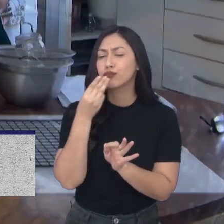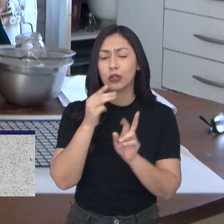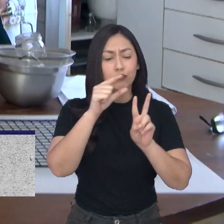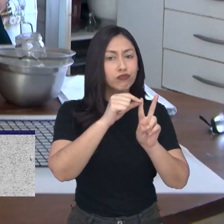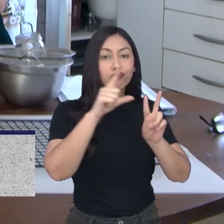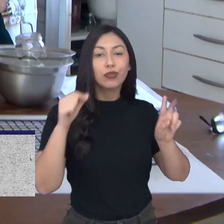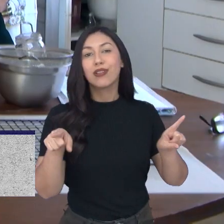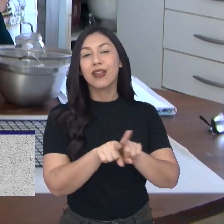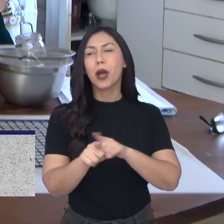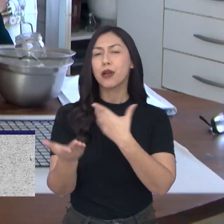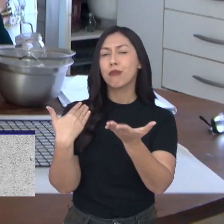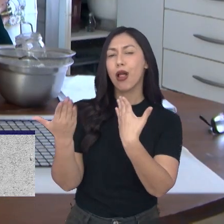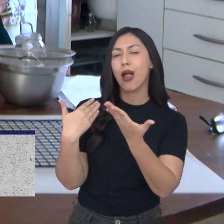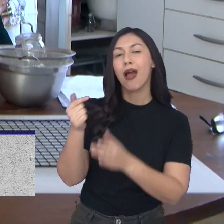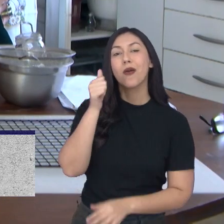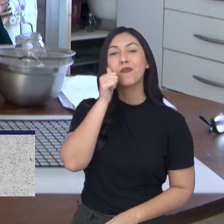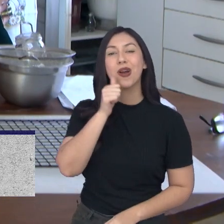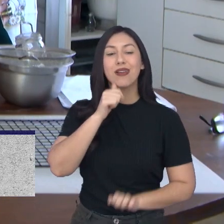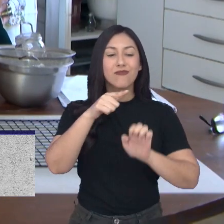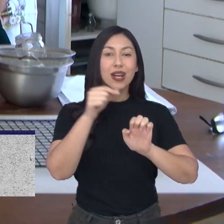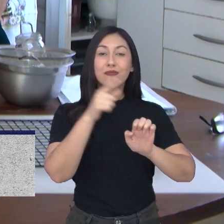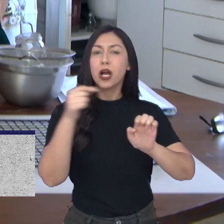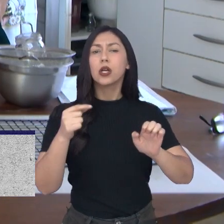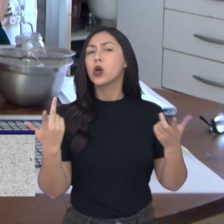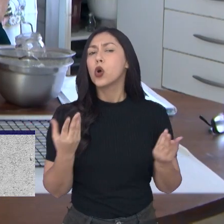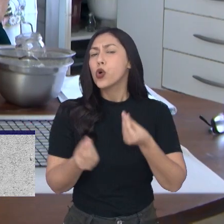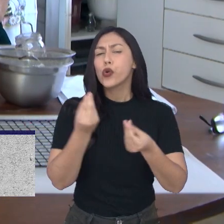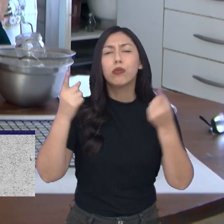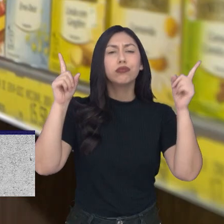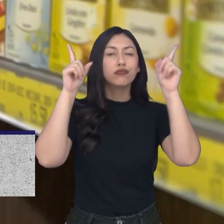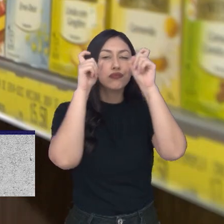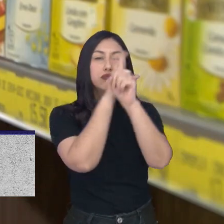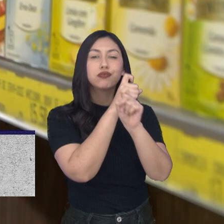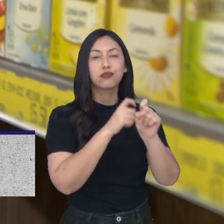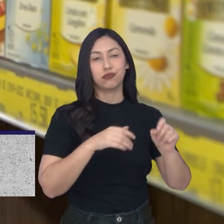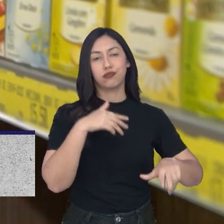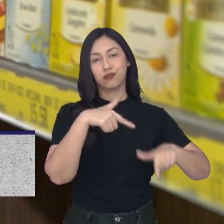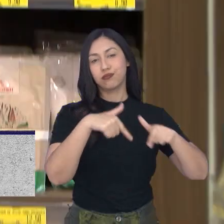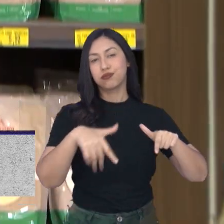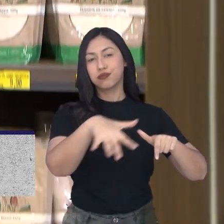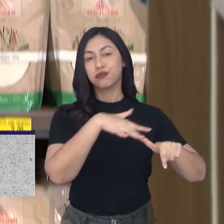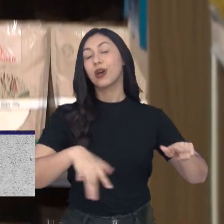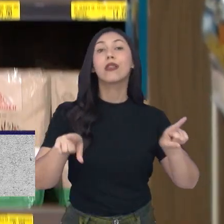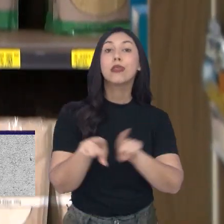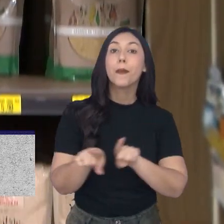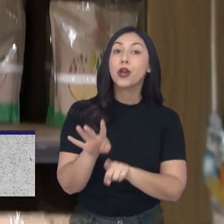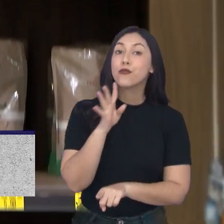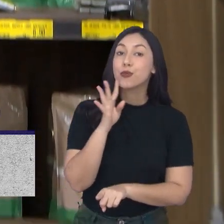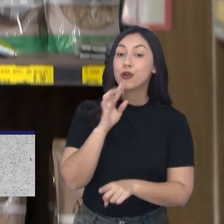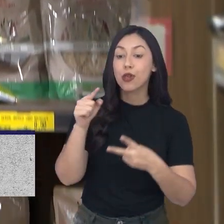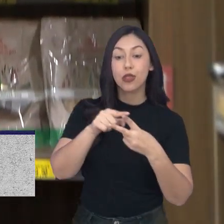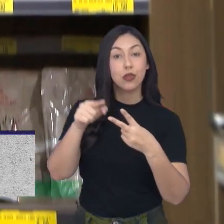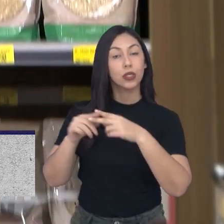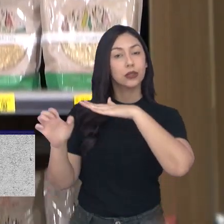e bateu um papo com uma empreendedora sobre os desafios para se manter no mercado. Também vamos conhecer dois empreendimentos